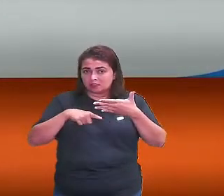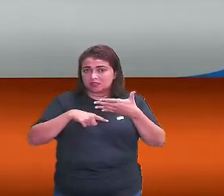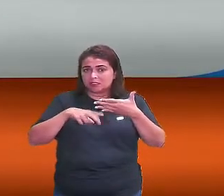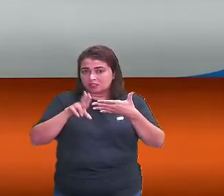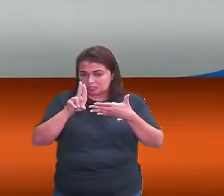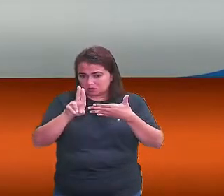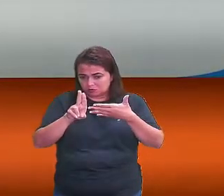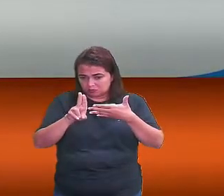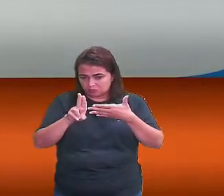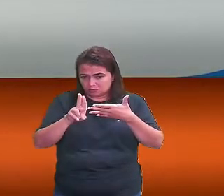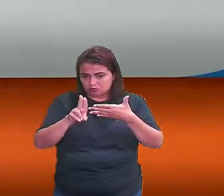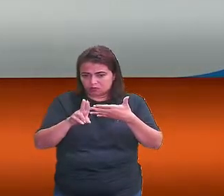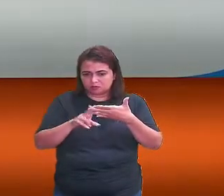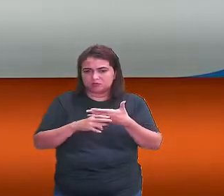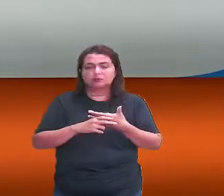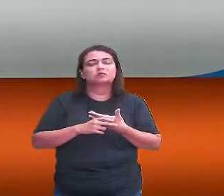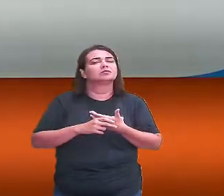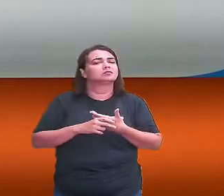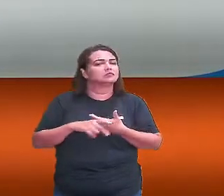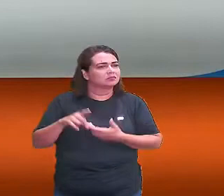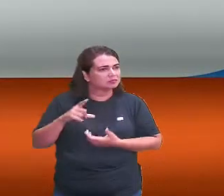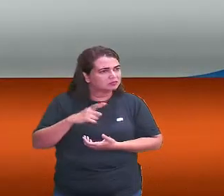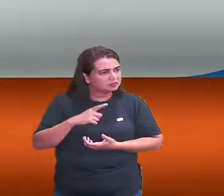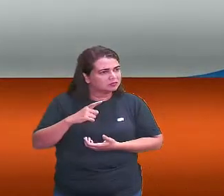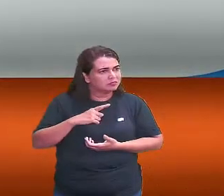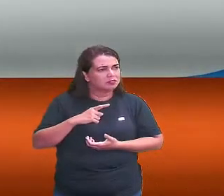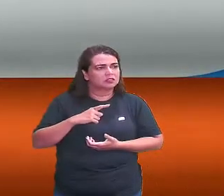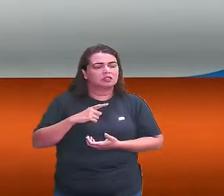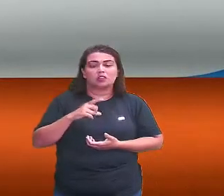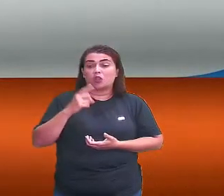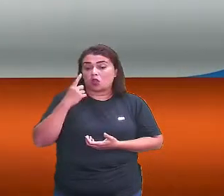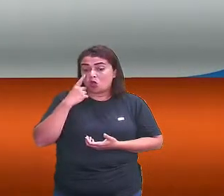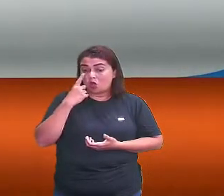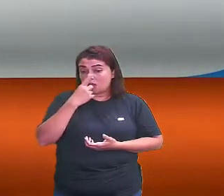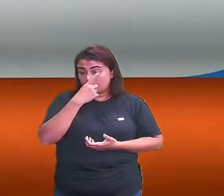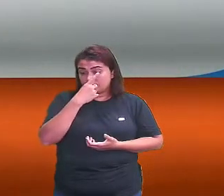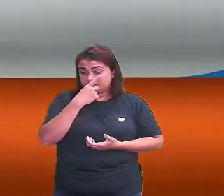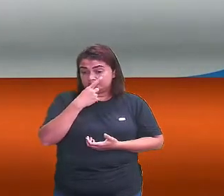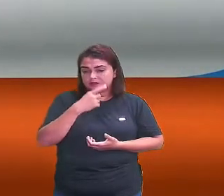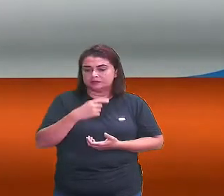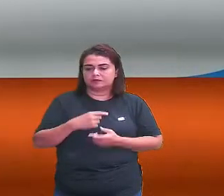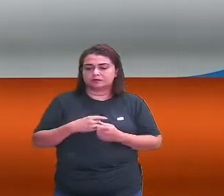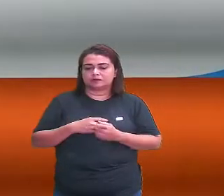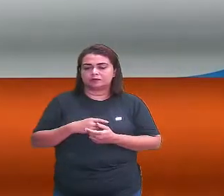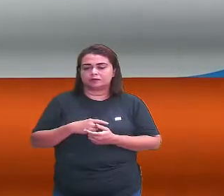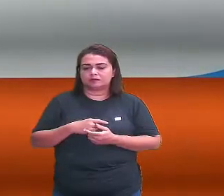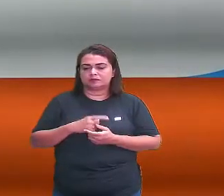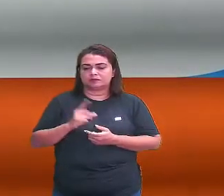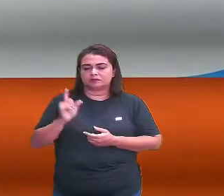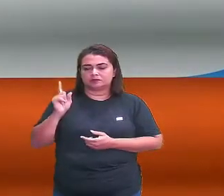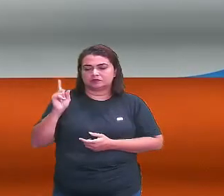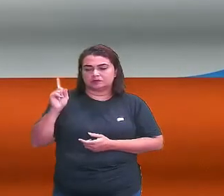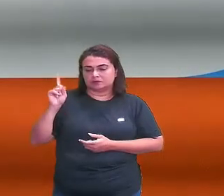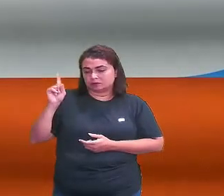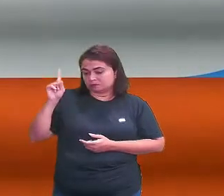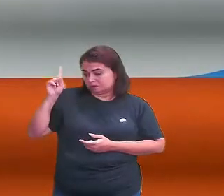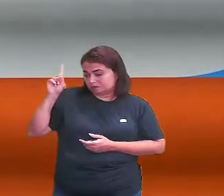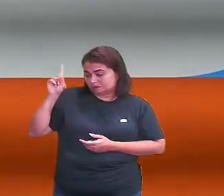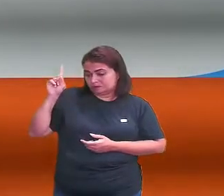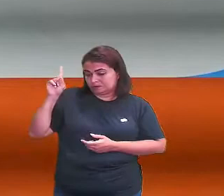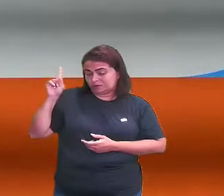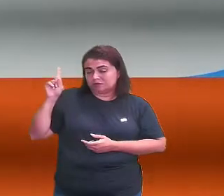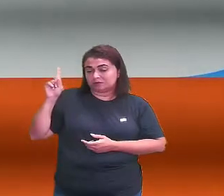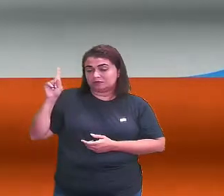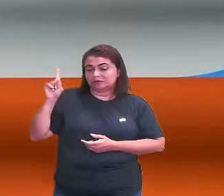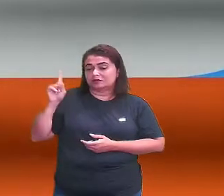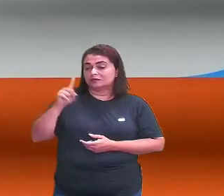estudar hoje? Tem uma letra U. Olha aqui, ó. Tem uma letra U. E sem falar que